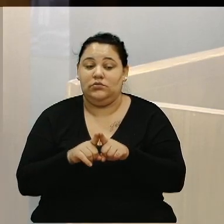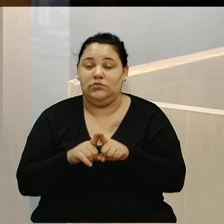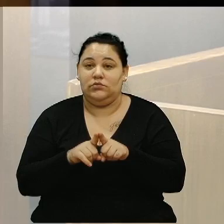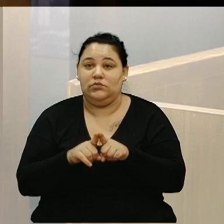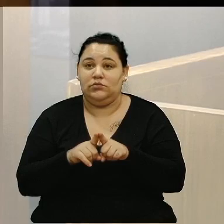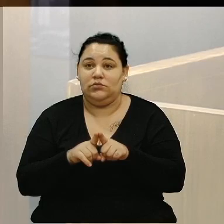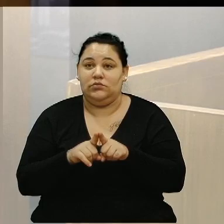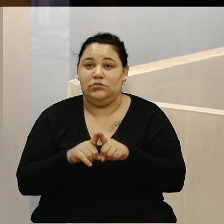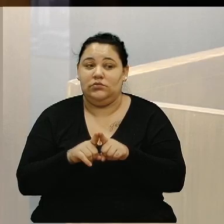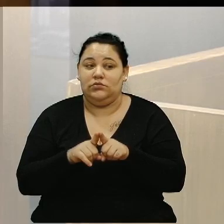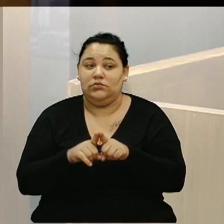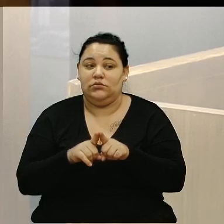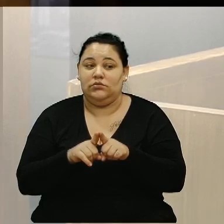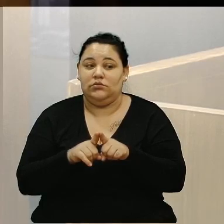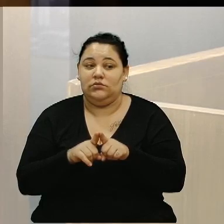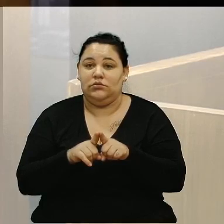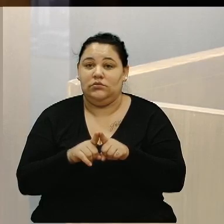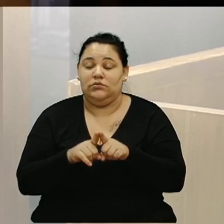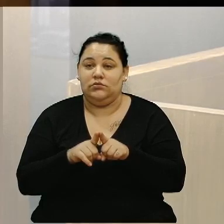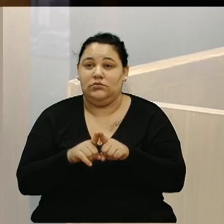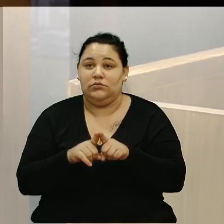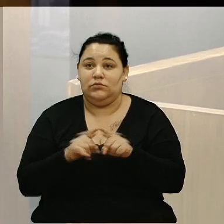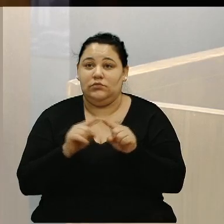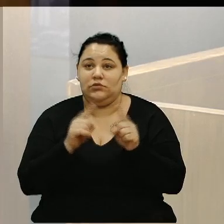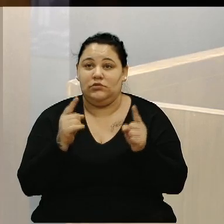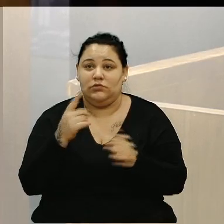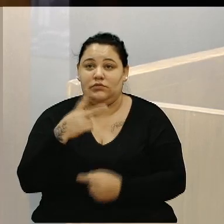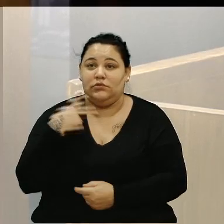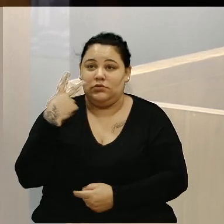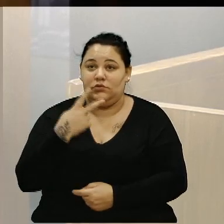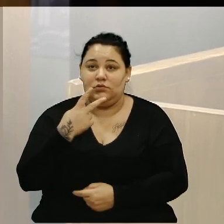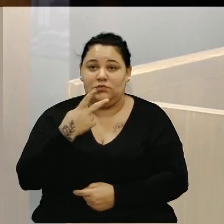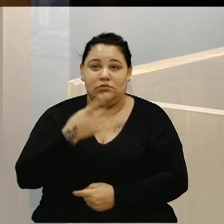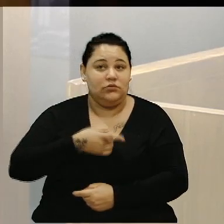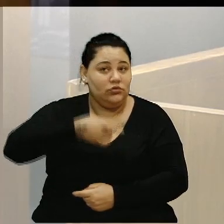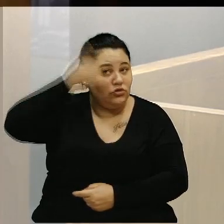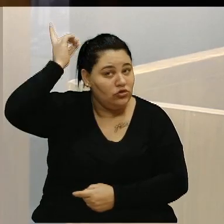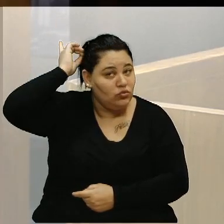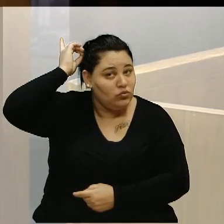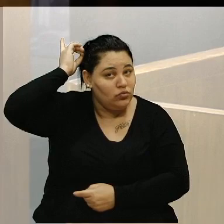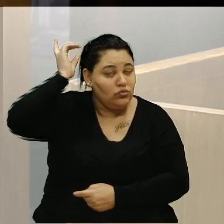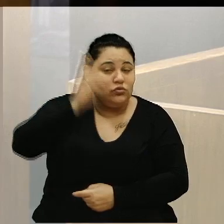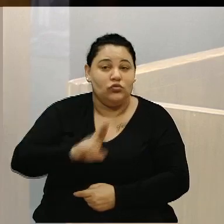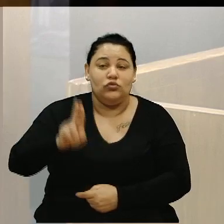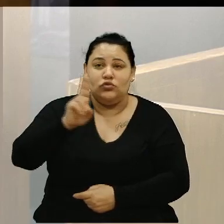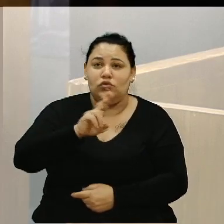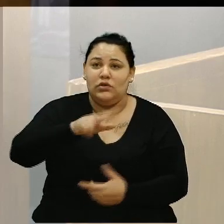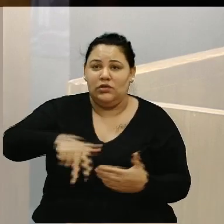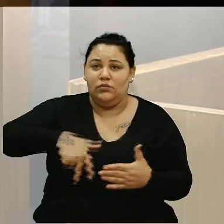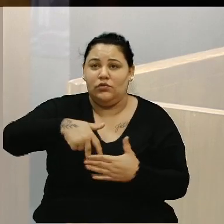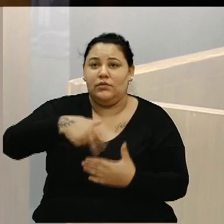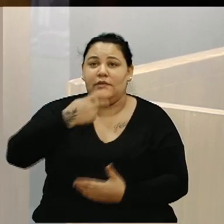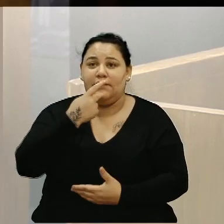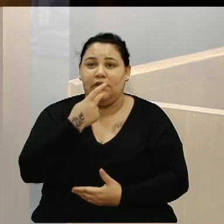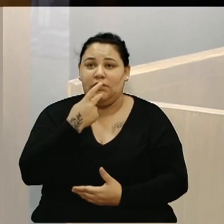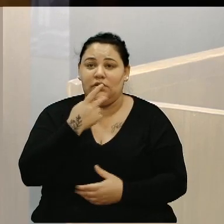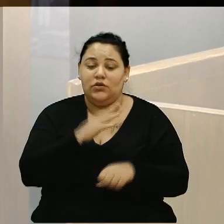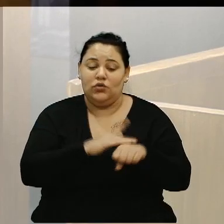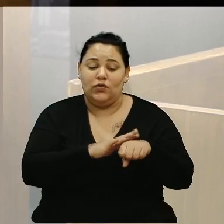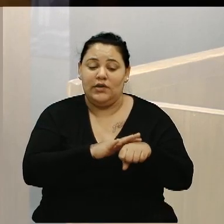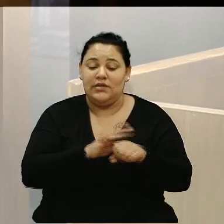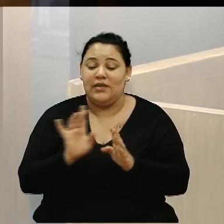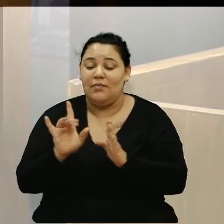Mas o vereador Lucas Gil, esses dias, ocupou a tribuna para falar de doenças depois